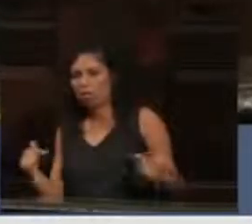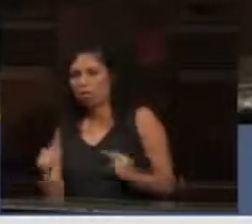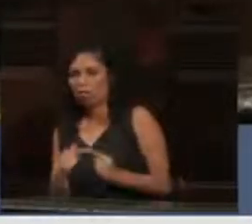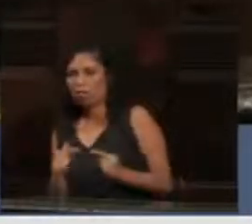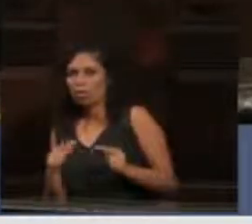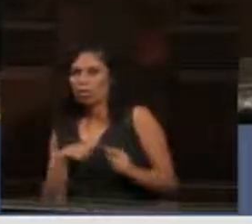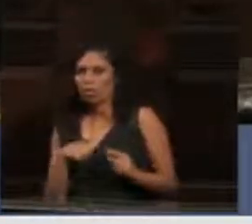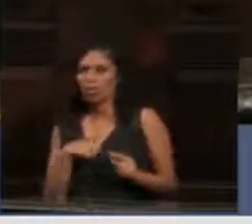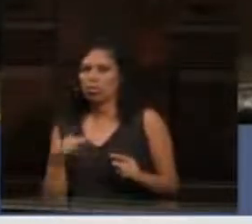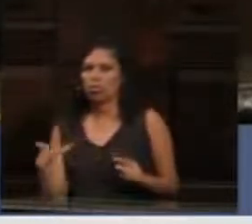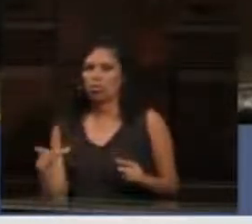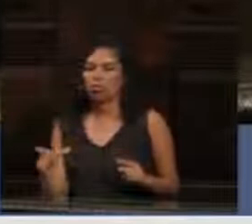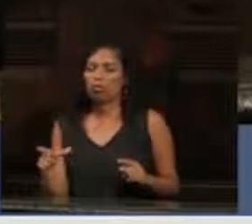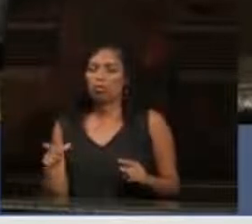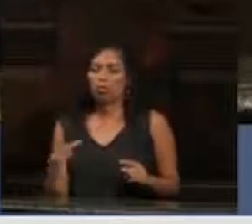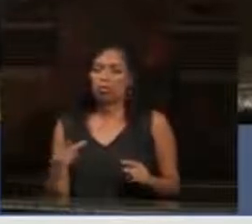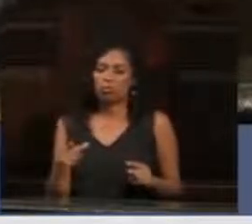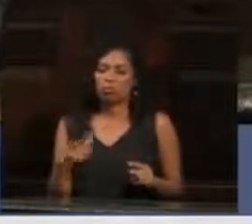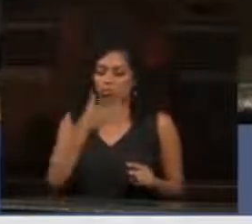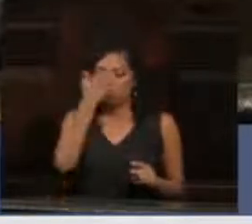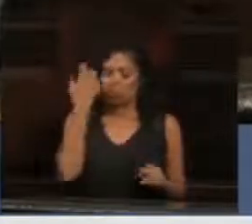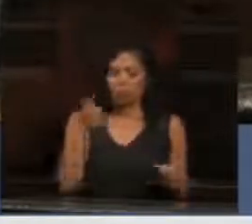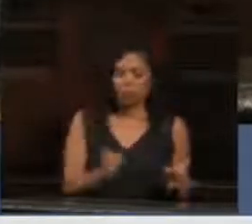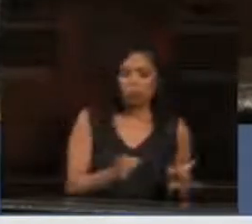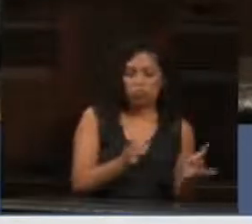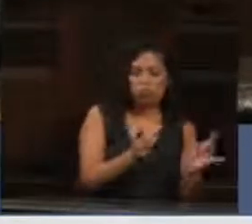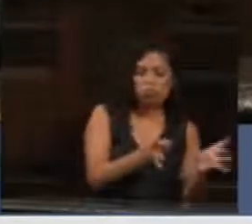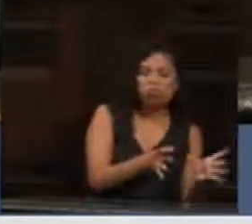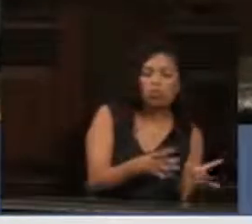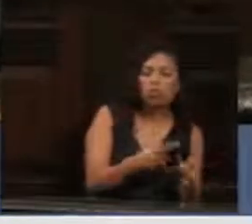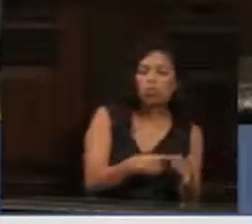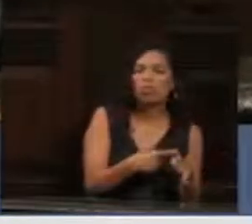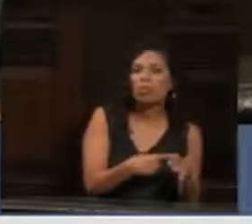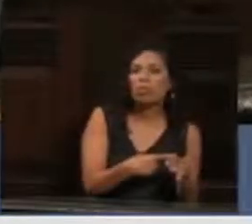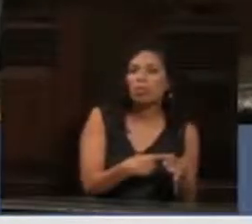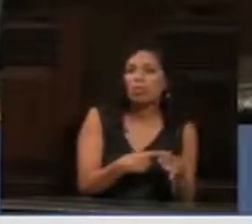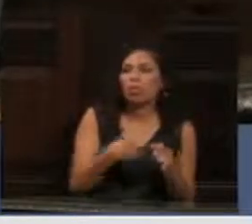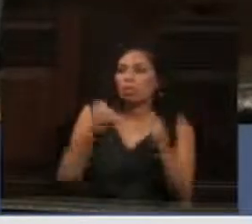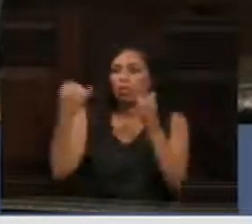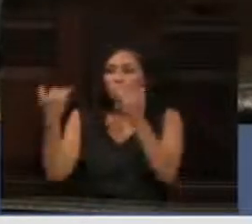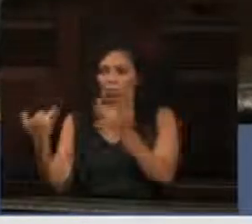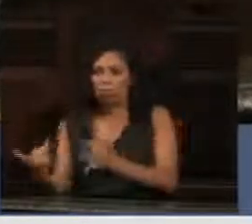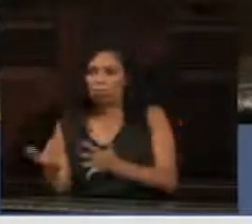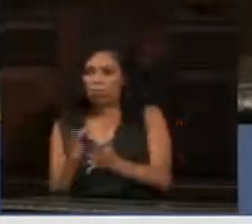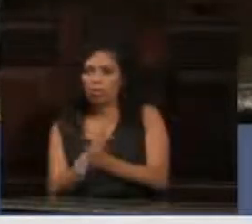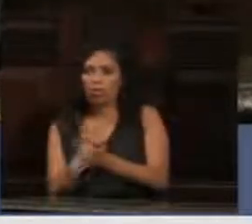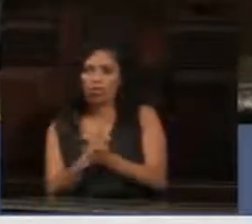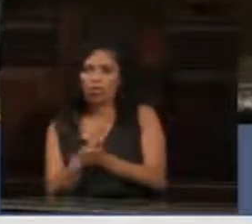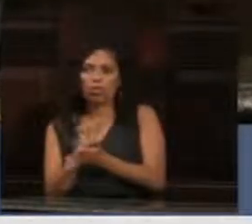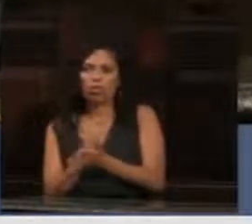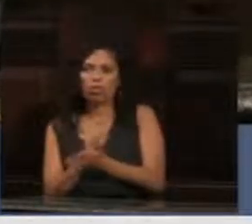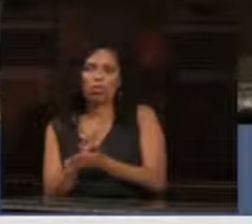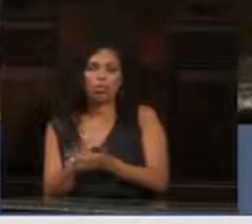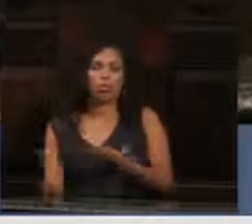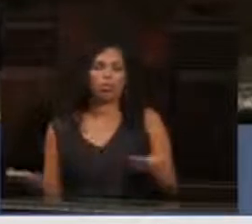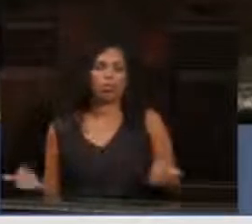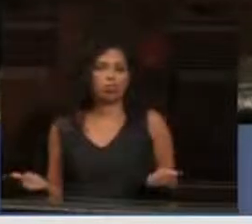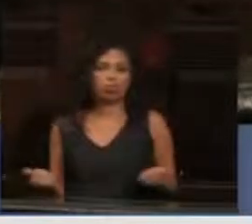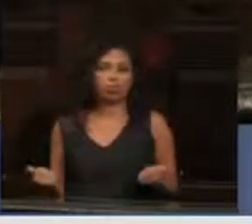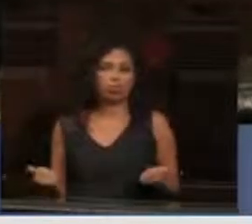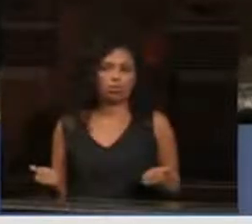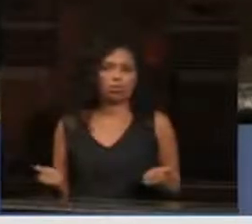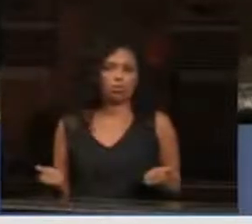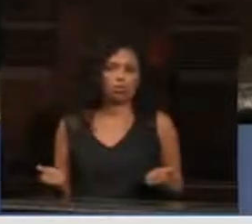têm sido explicadas, ou melhor, mal explicadas, em função de um acordo coletivo de trabalho, segundo